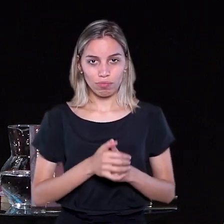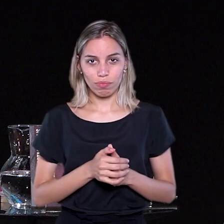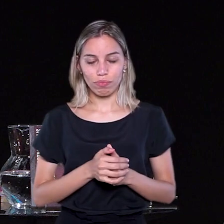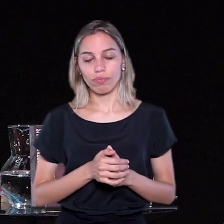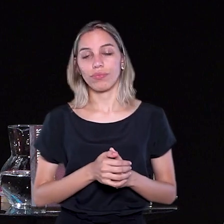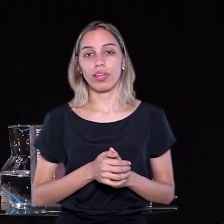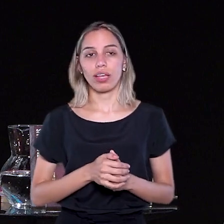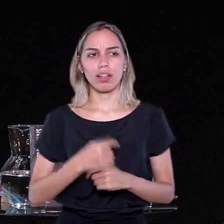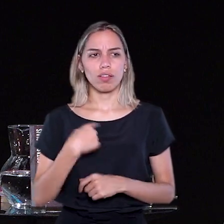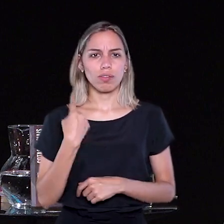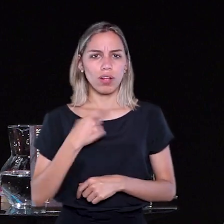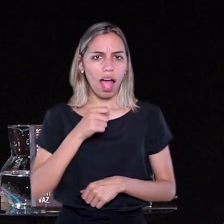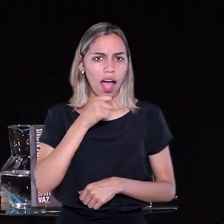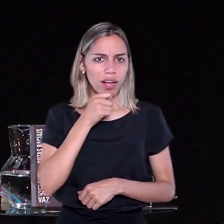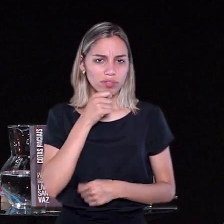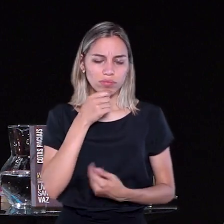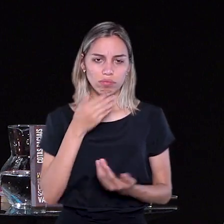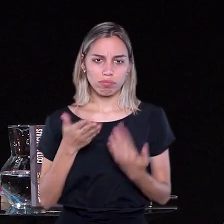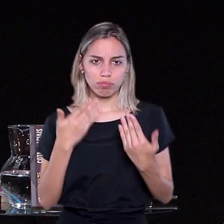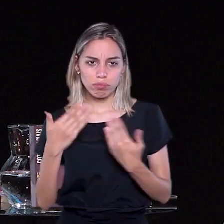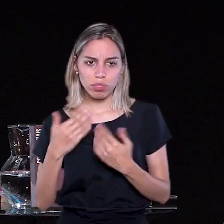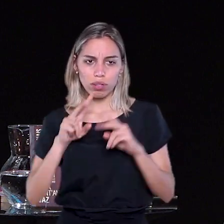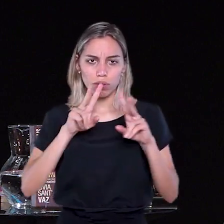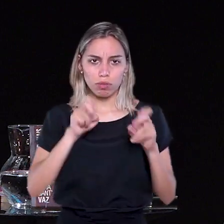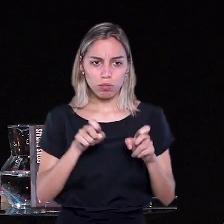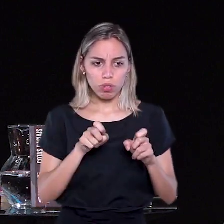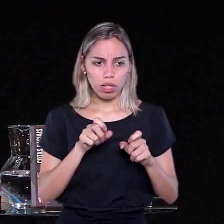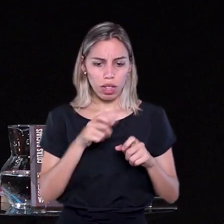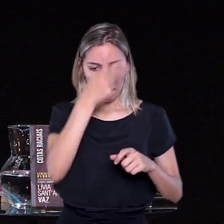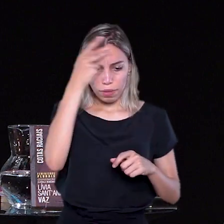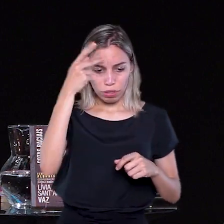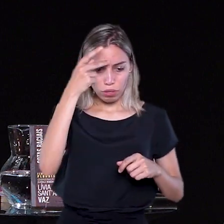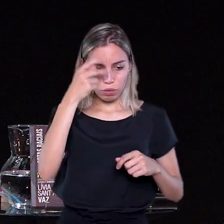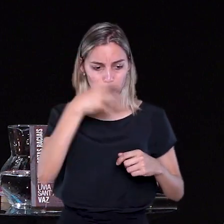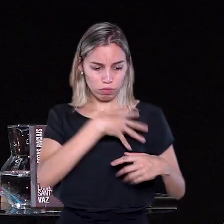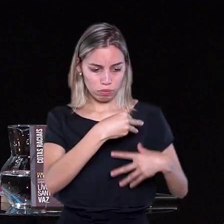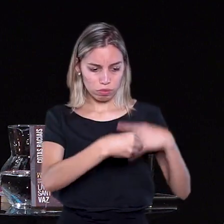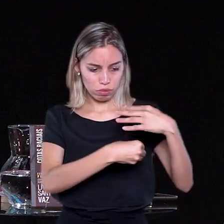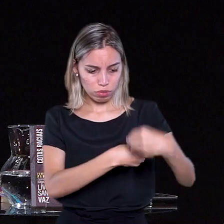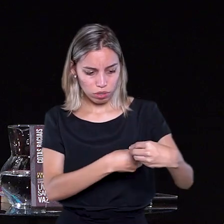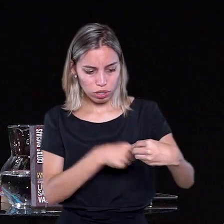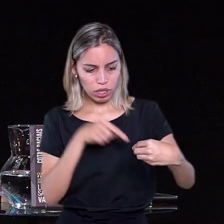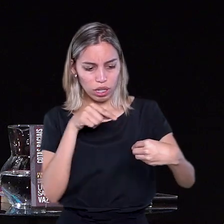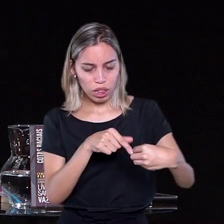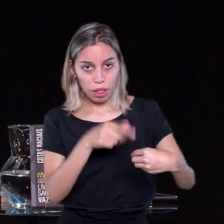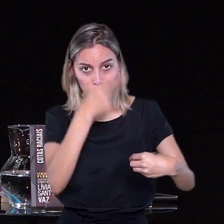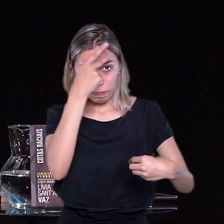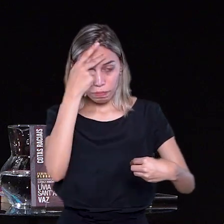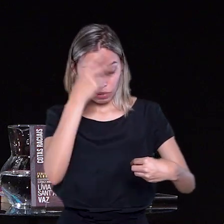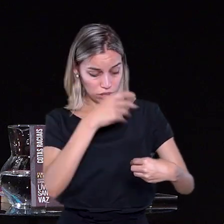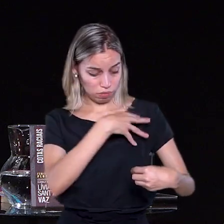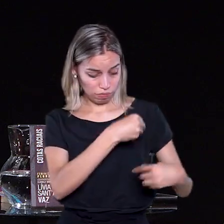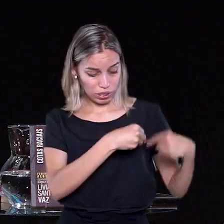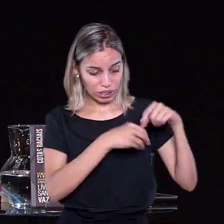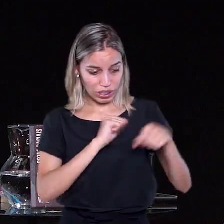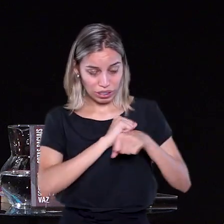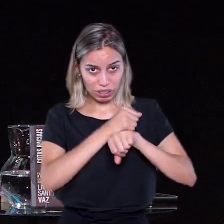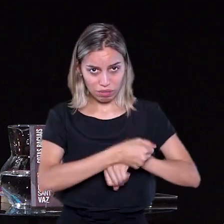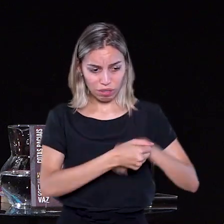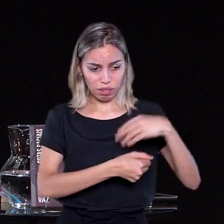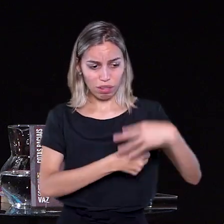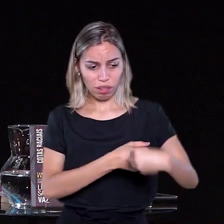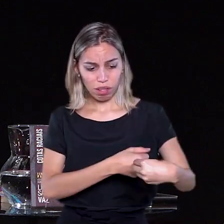com seriedade, Afonso, a indenização a descendentes de pessoas escravizadas. Aí tem pessoas que dizem que é absurdo